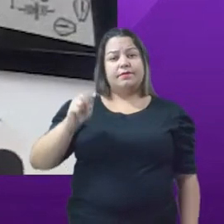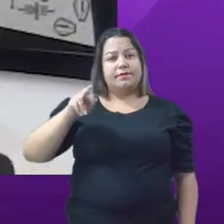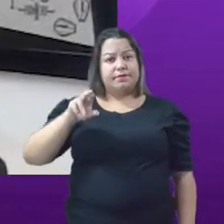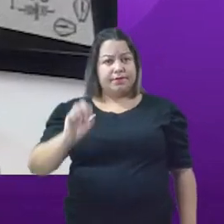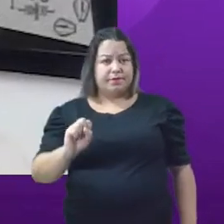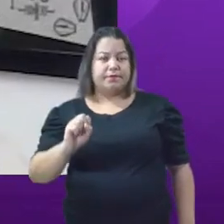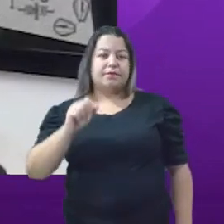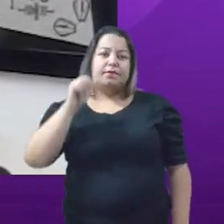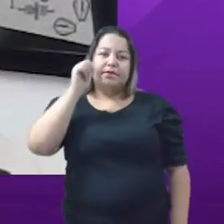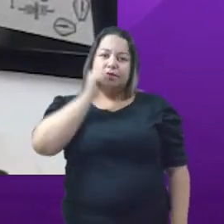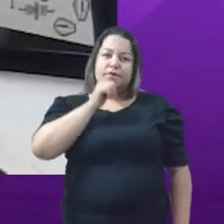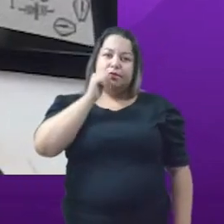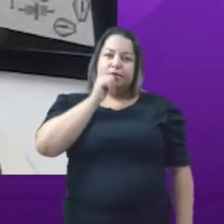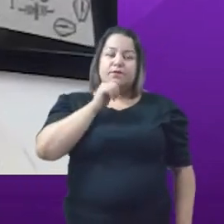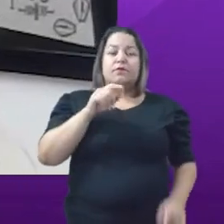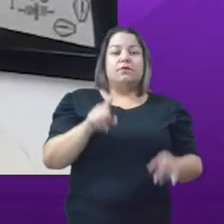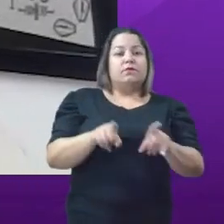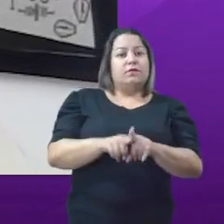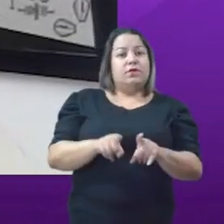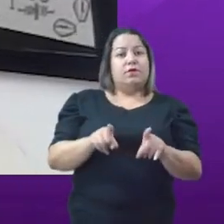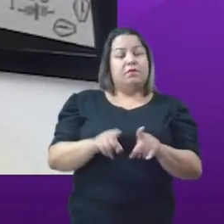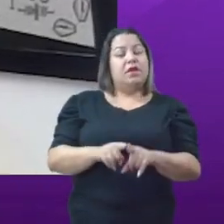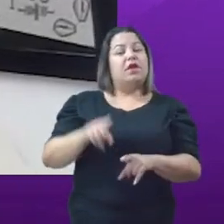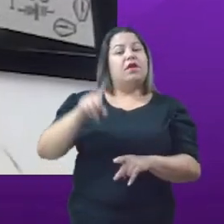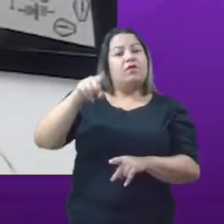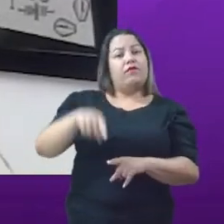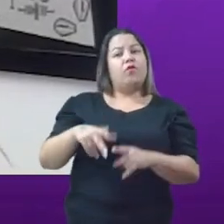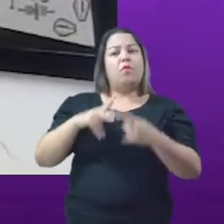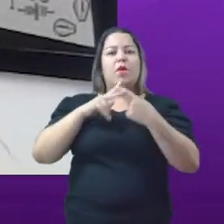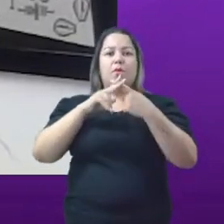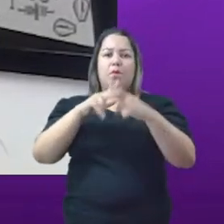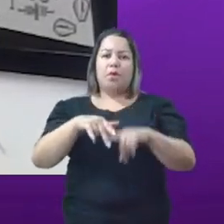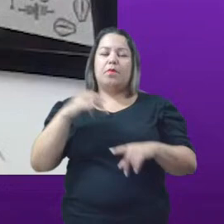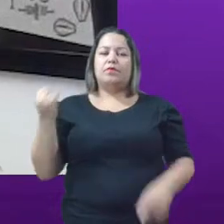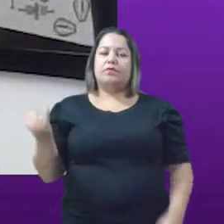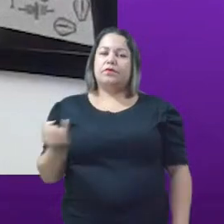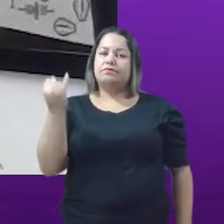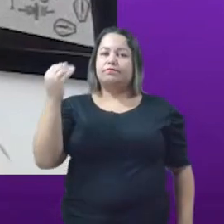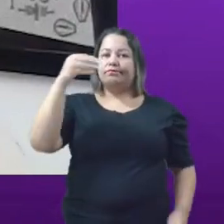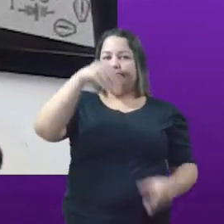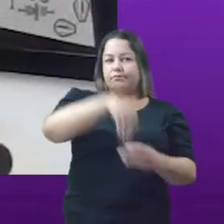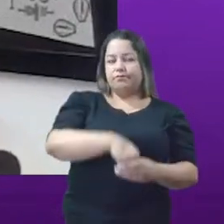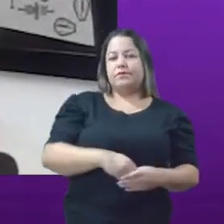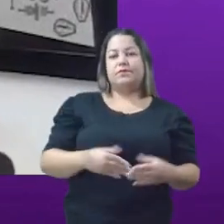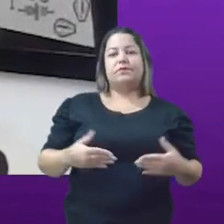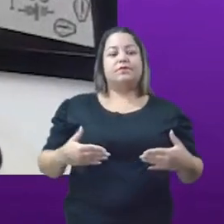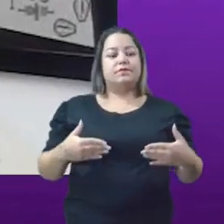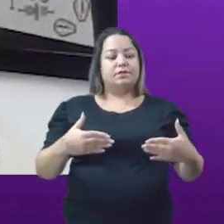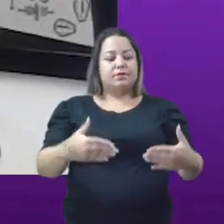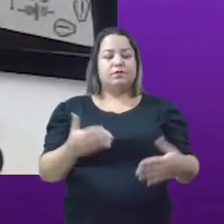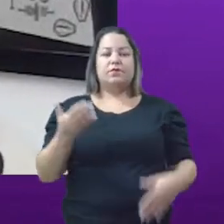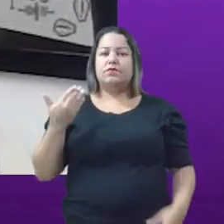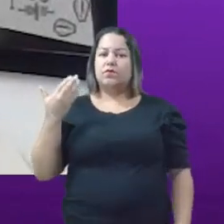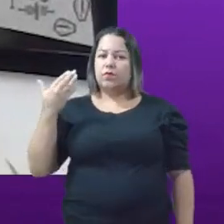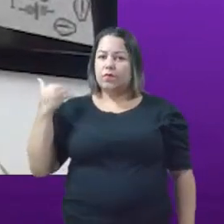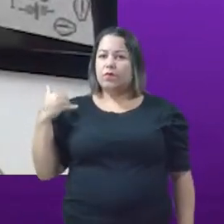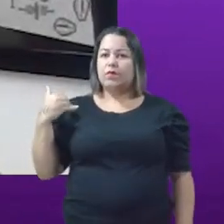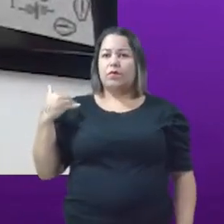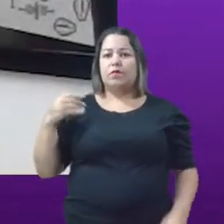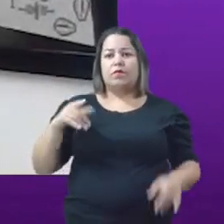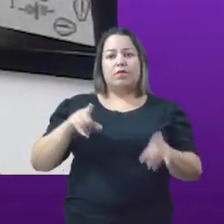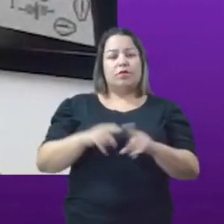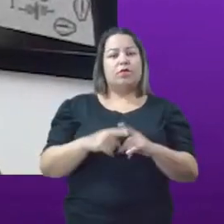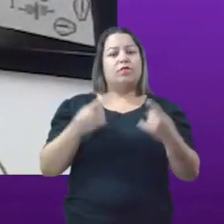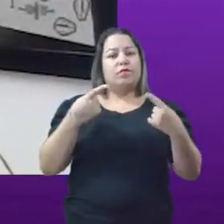mulher, mas apesar de ser mulher, ela foi uma ferramenta importante dentro do ministério da sua época para a desconstrução